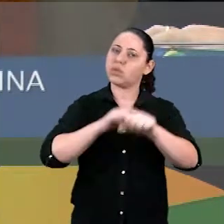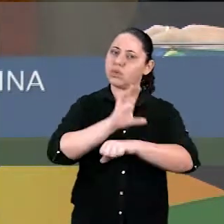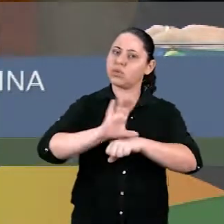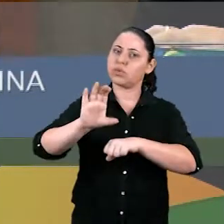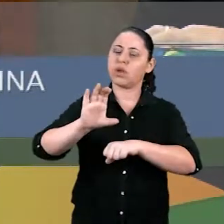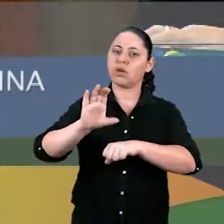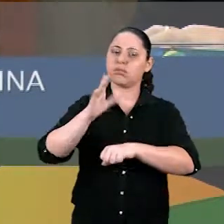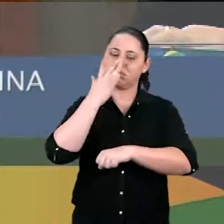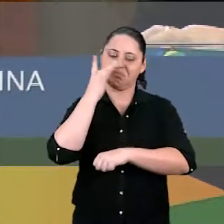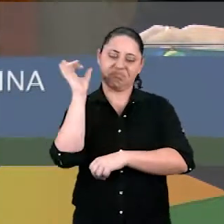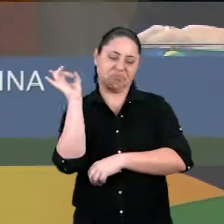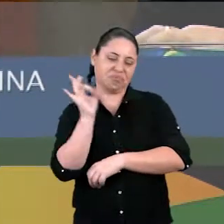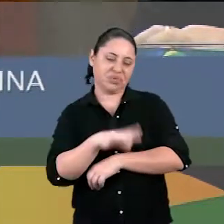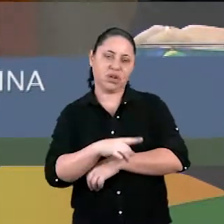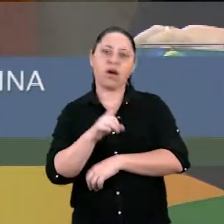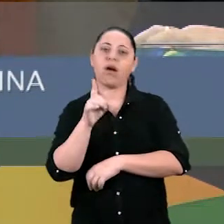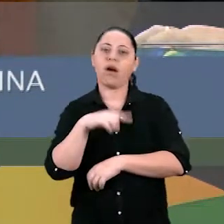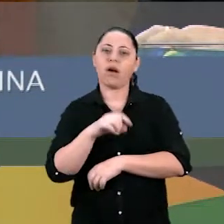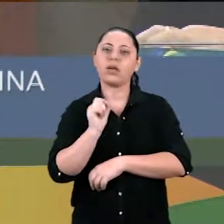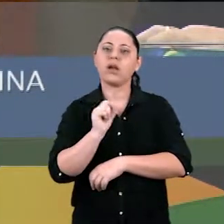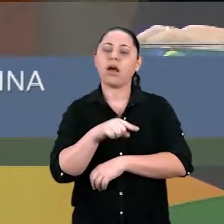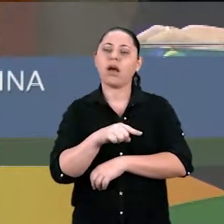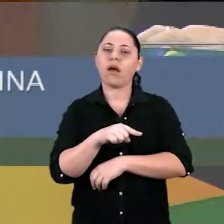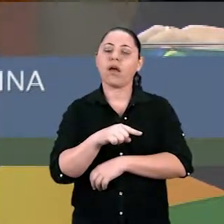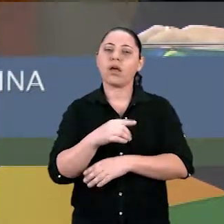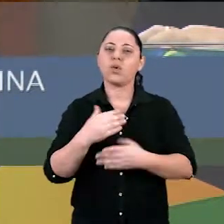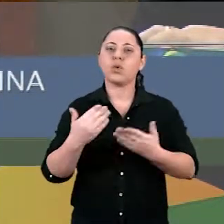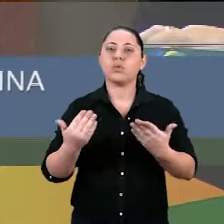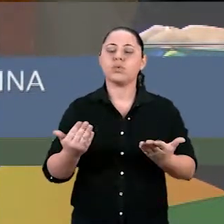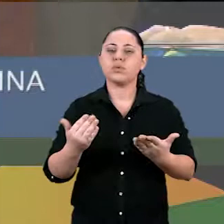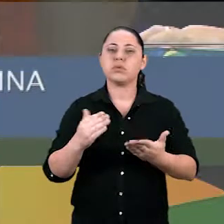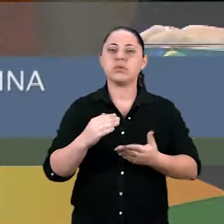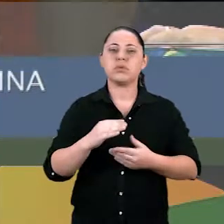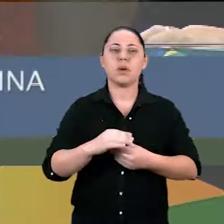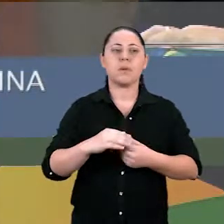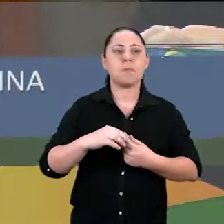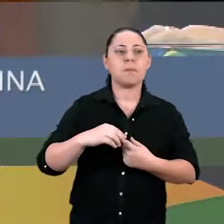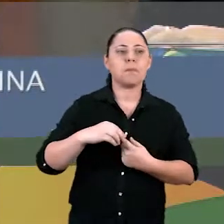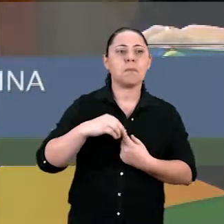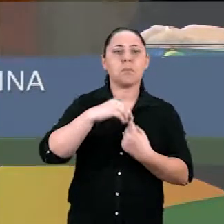desprezado. Exatamente a condição